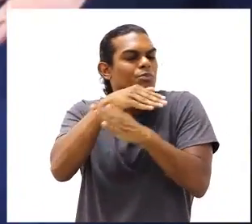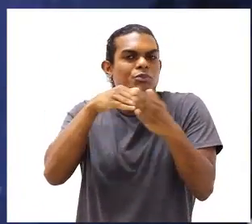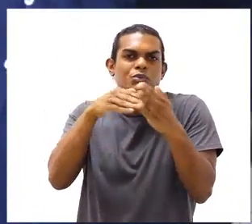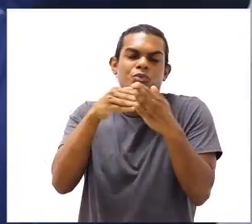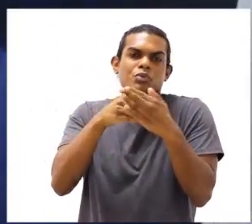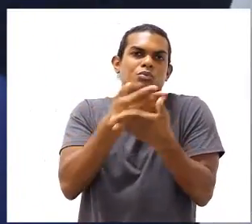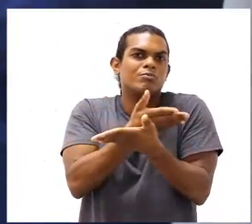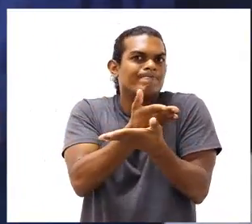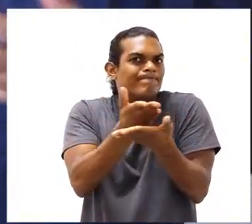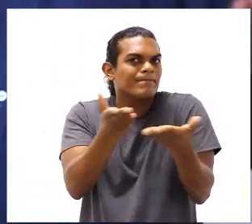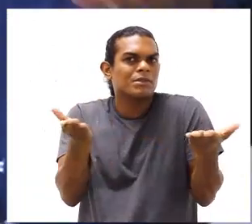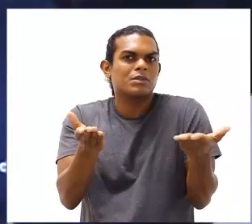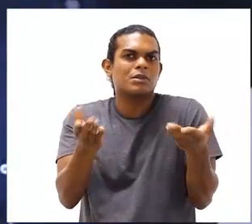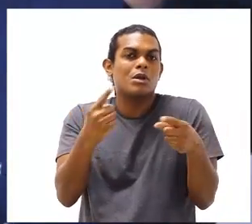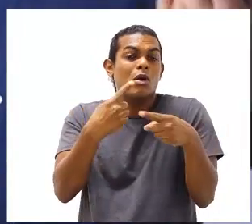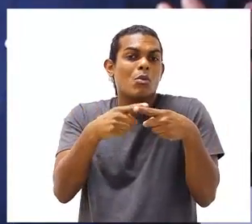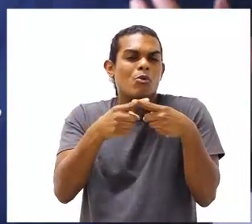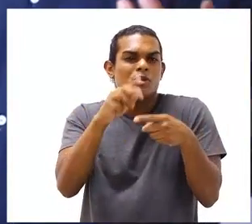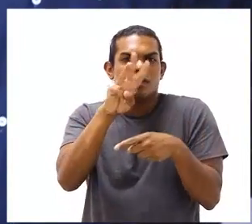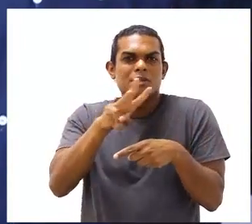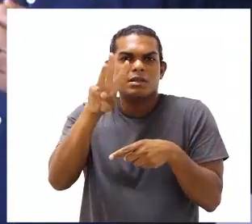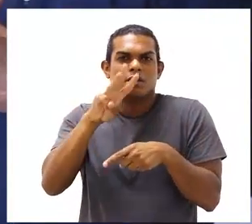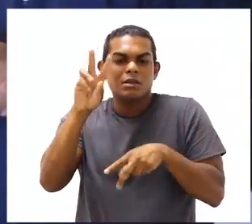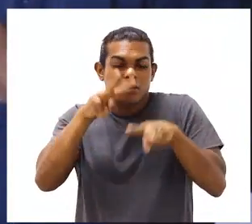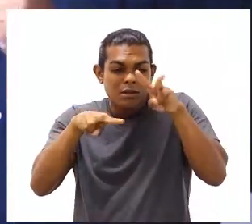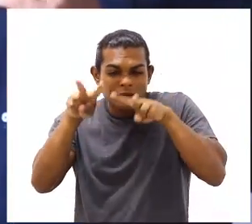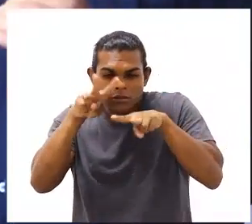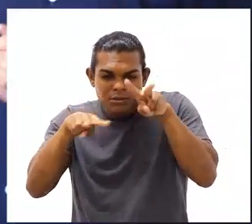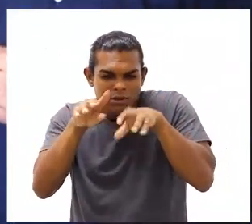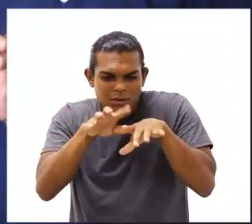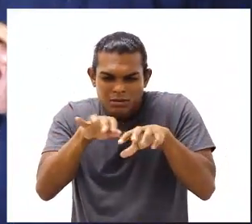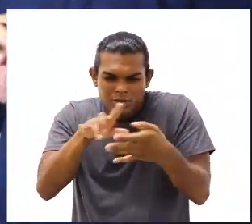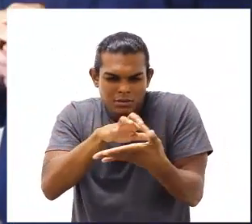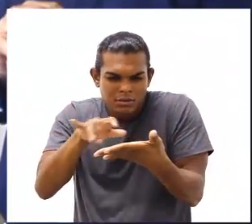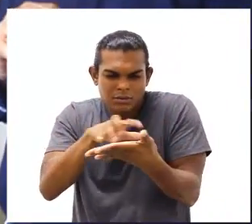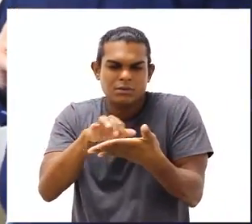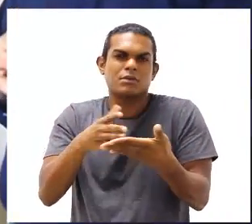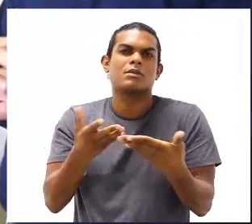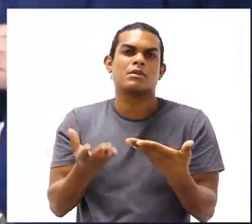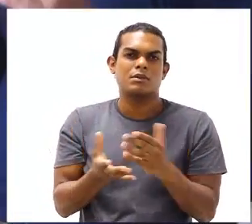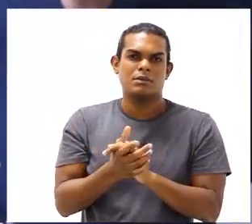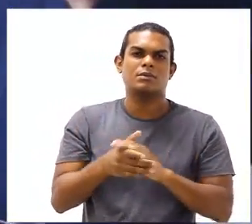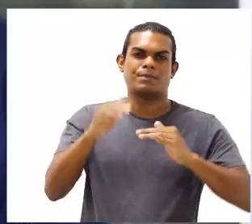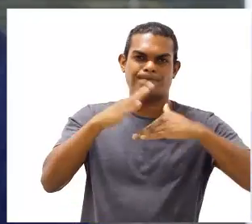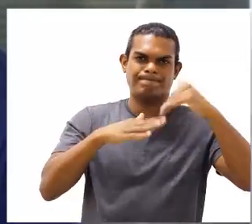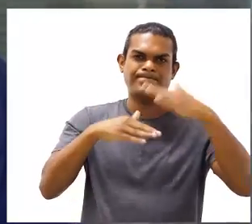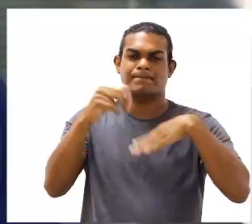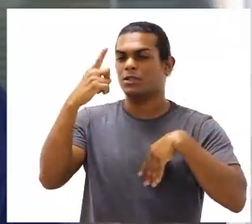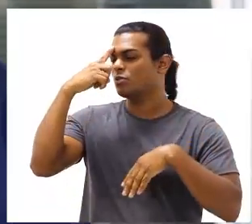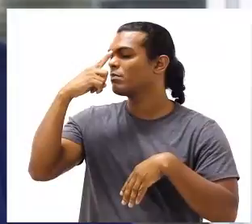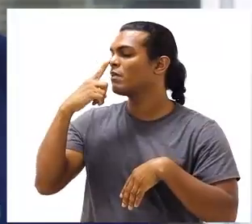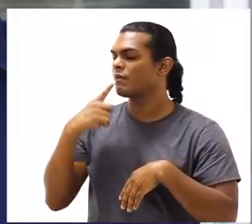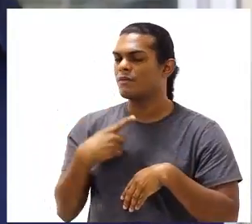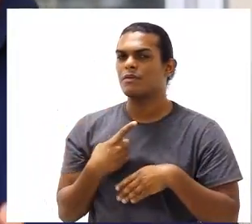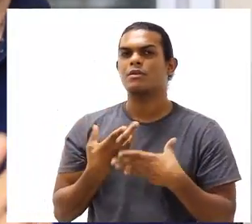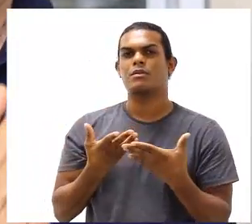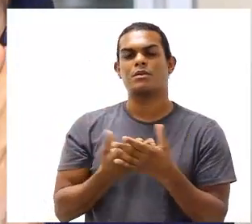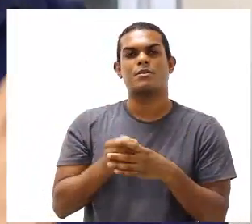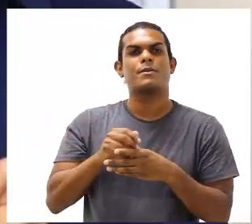nos WhatsApp, Facebook, etc. Você tem todas as informações. Todos os perfis, pessoais, profissionais. Então é uma área